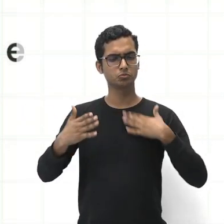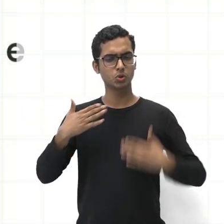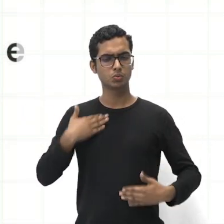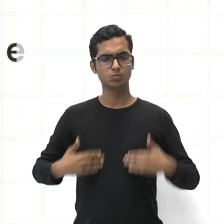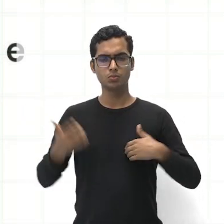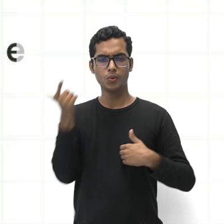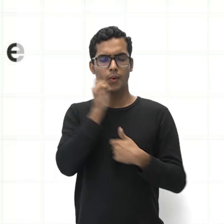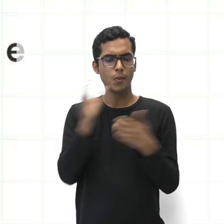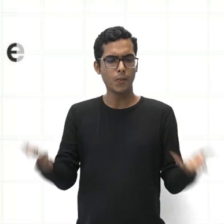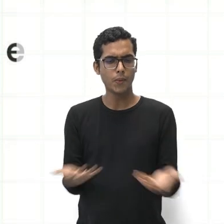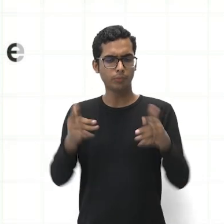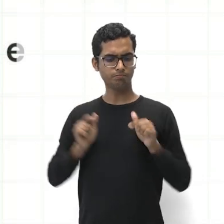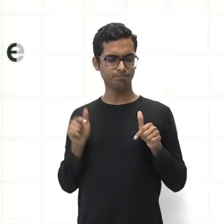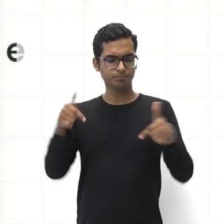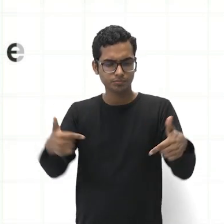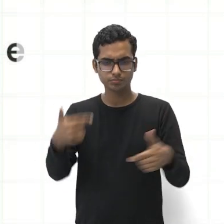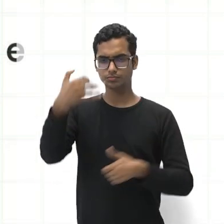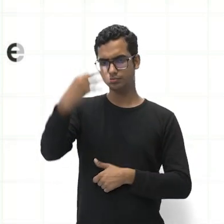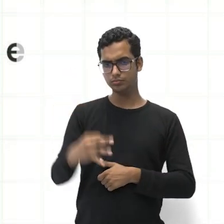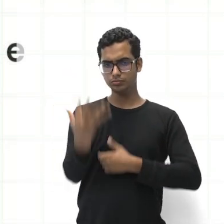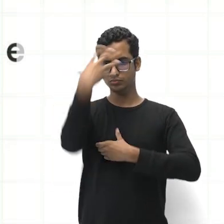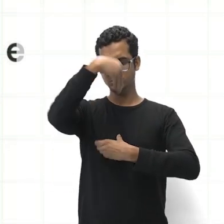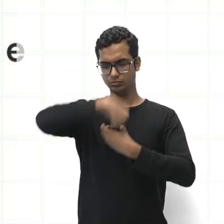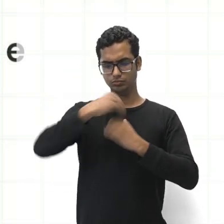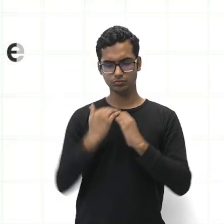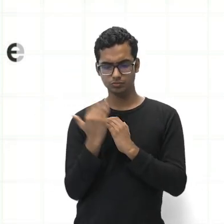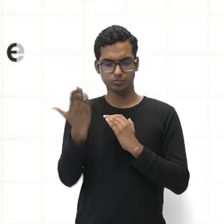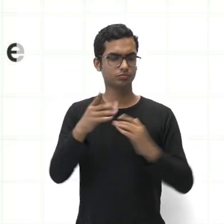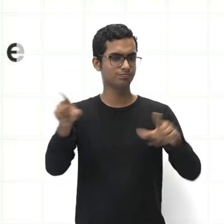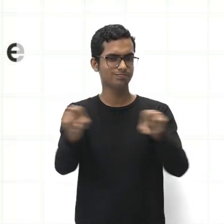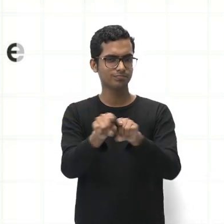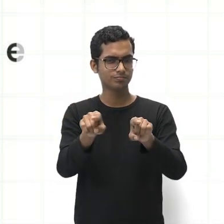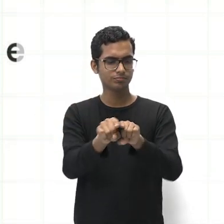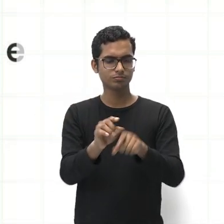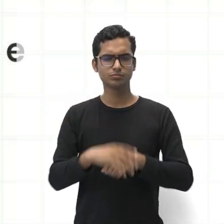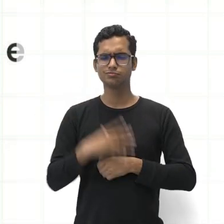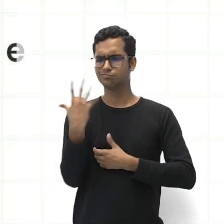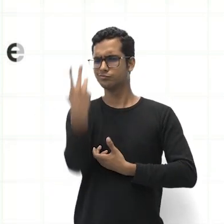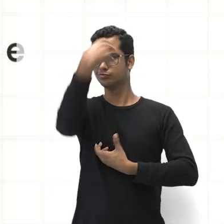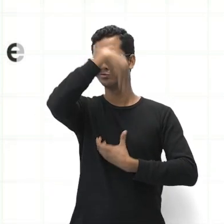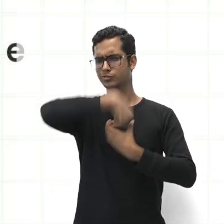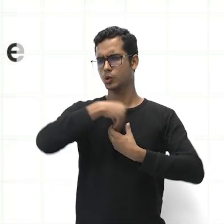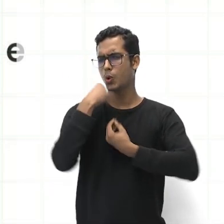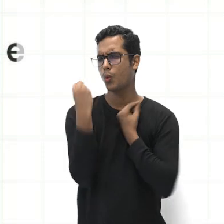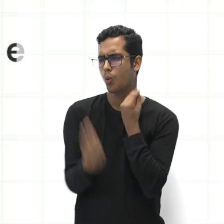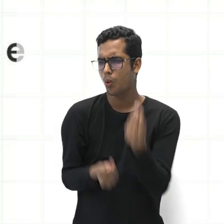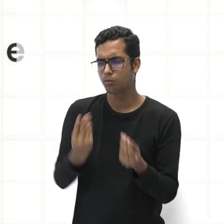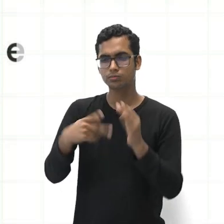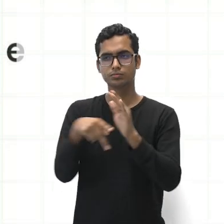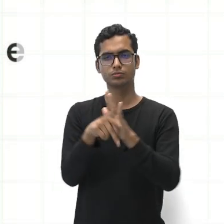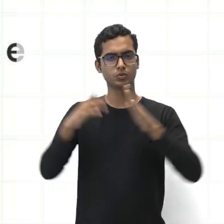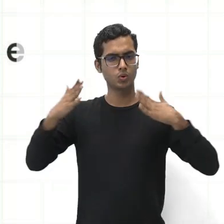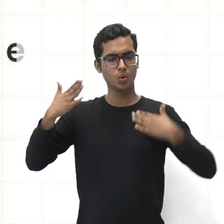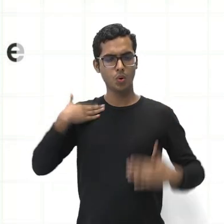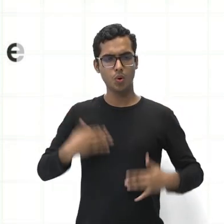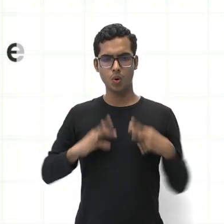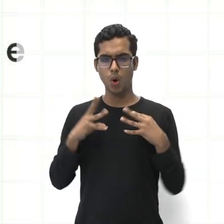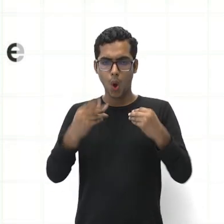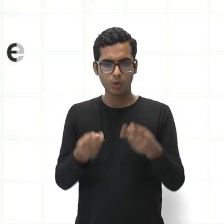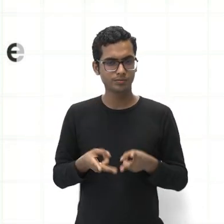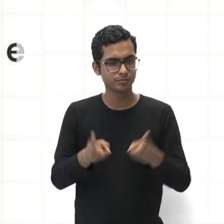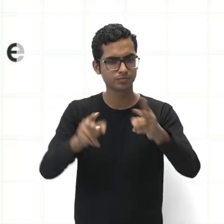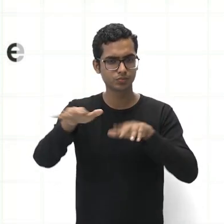aos estímulos, tanto externo como interno. Mas como interno, professora? Porque todo o nosso corpo está